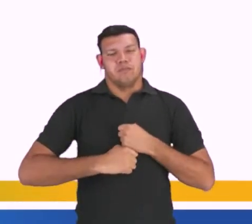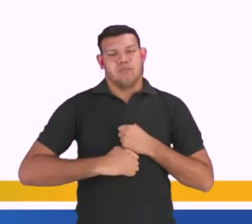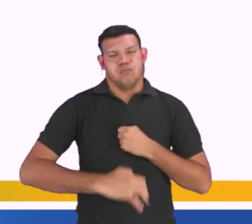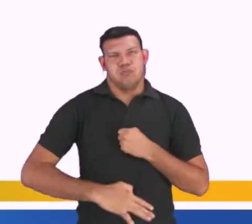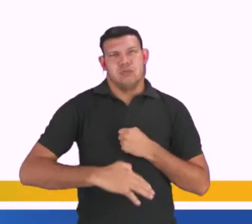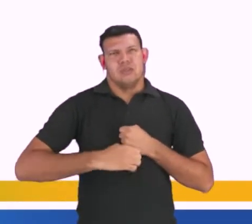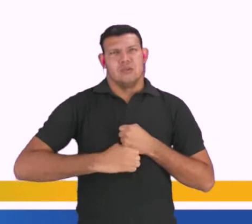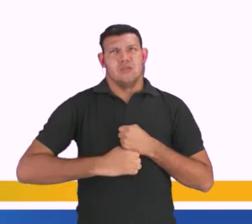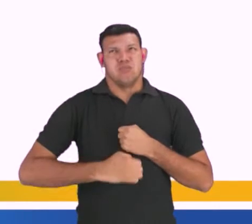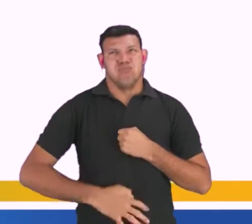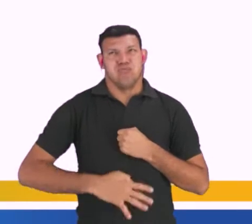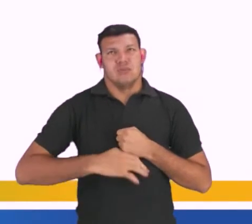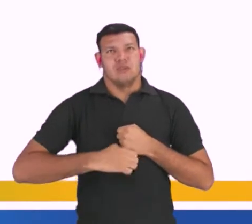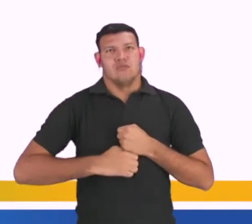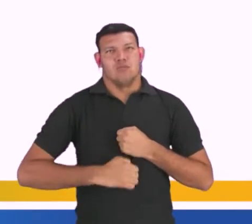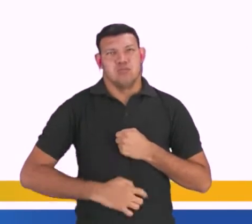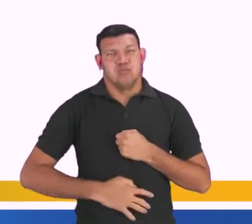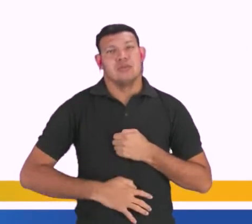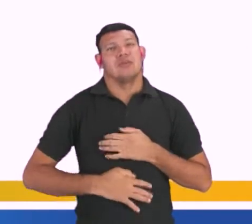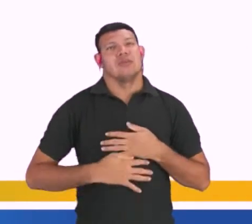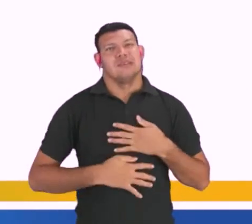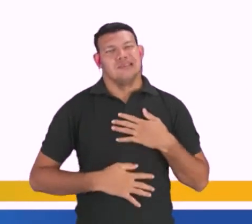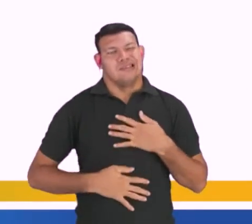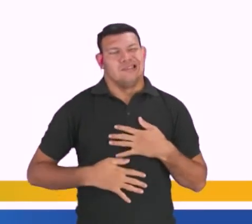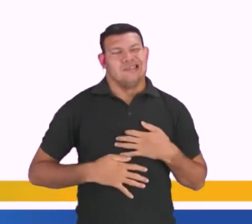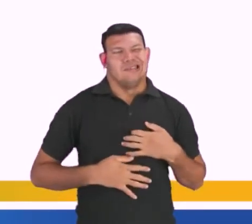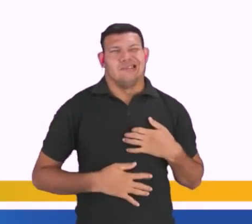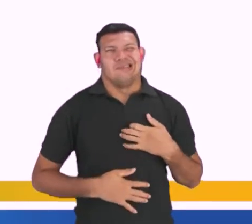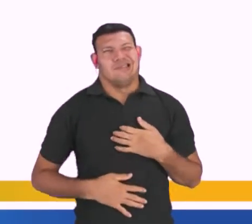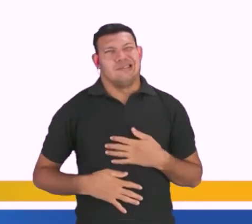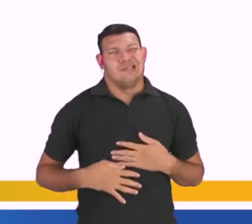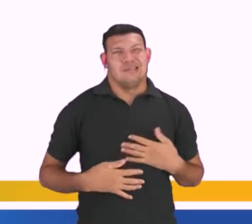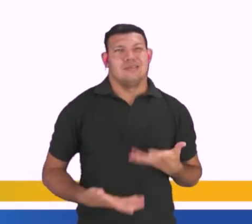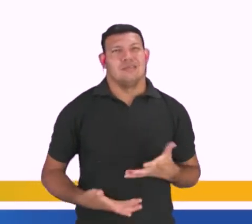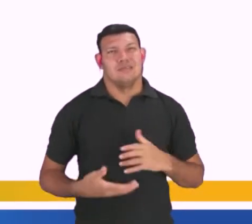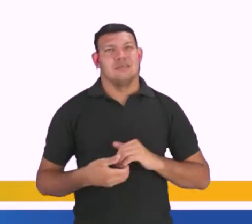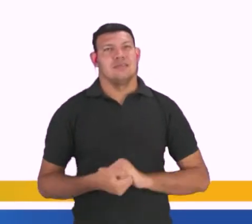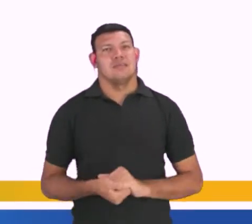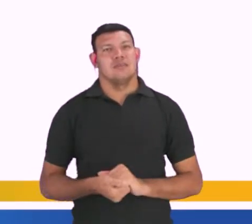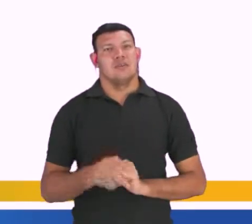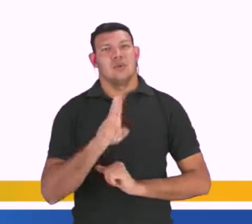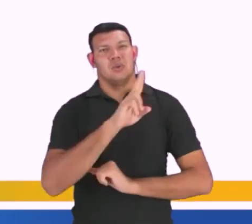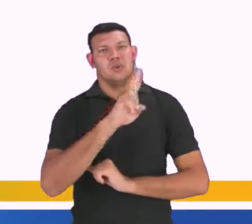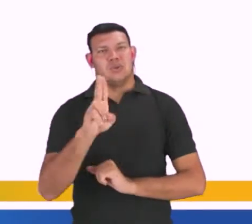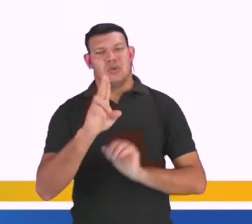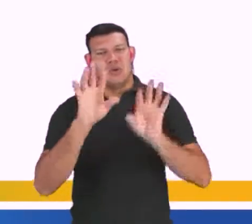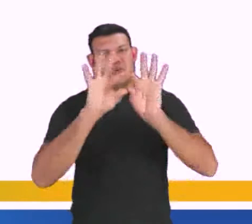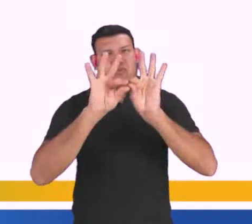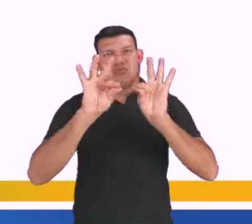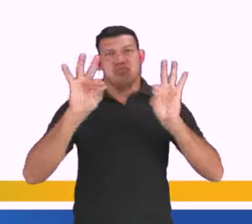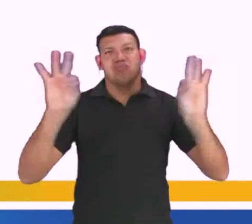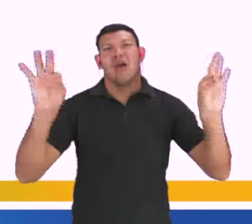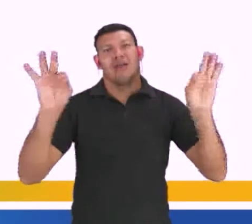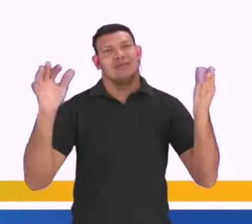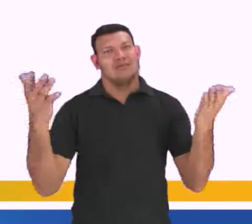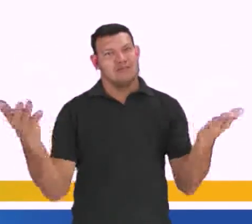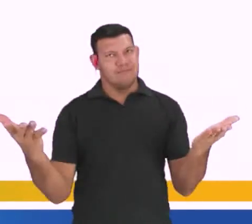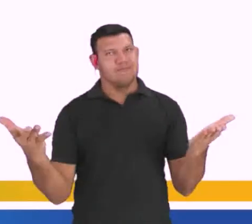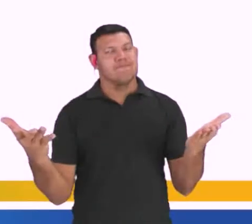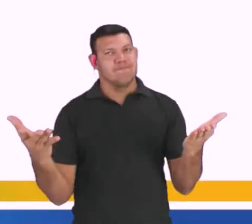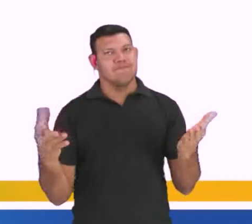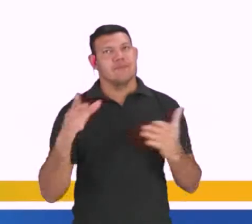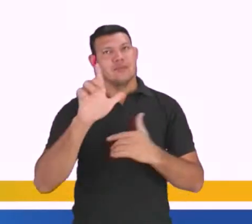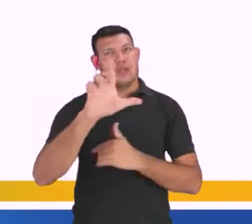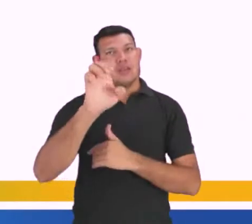através dessa levedura. É até um nome estranho, né? Saccharomyces cerevisiae. É